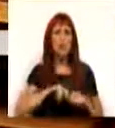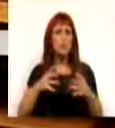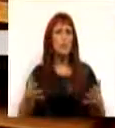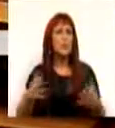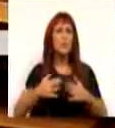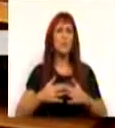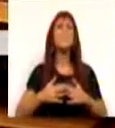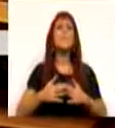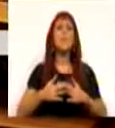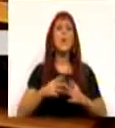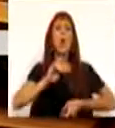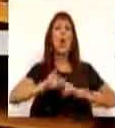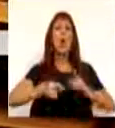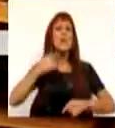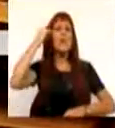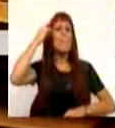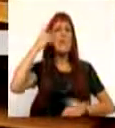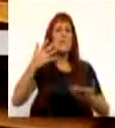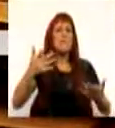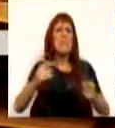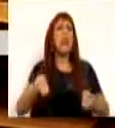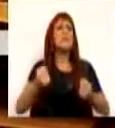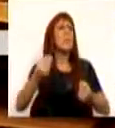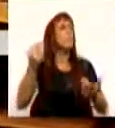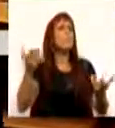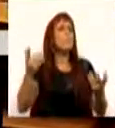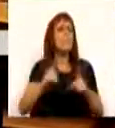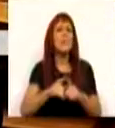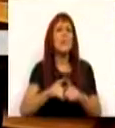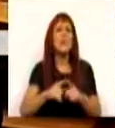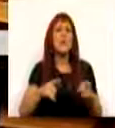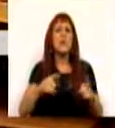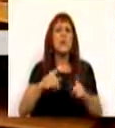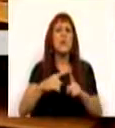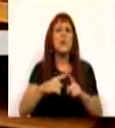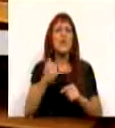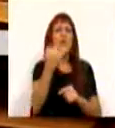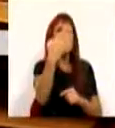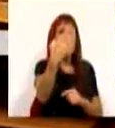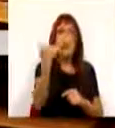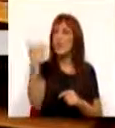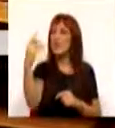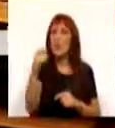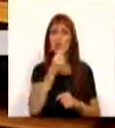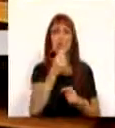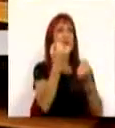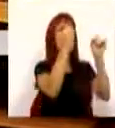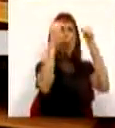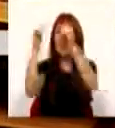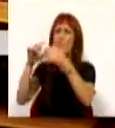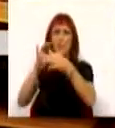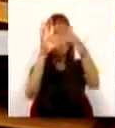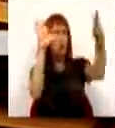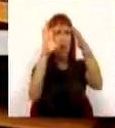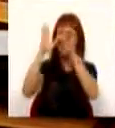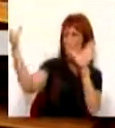deputados, aqueles que pensam que isso se consegue com 27 ou 28 decisões autónomas e